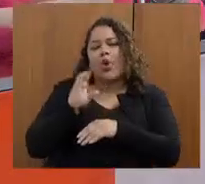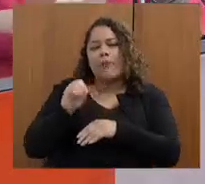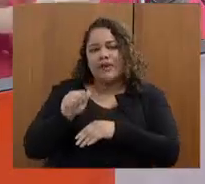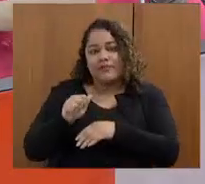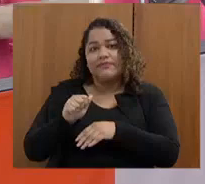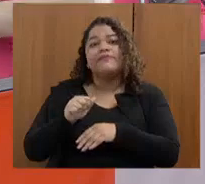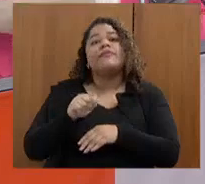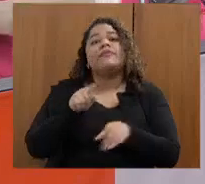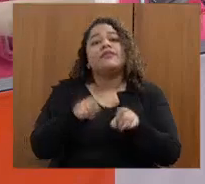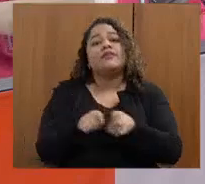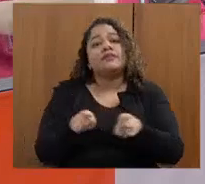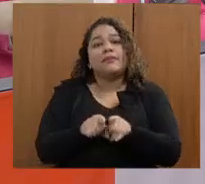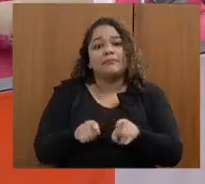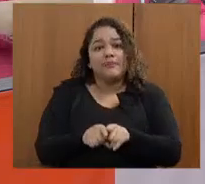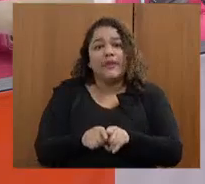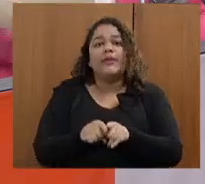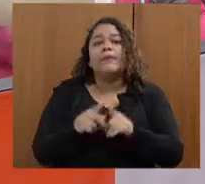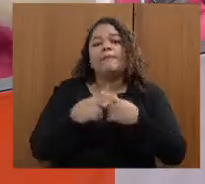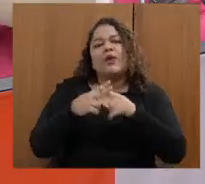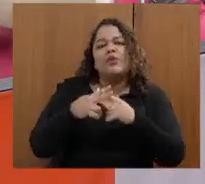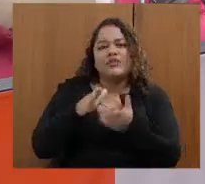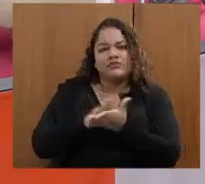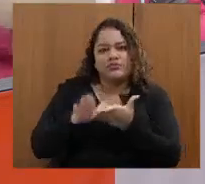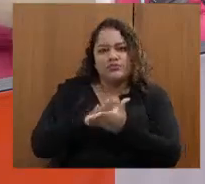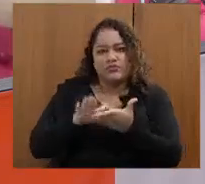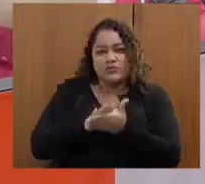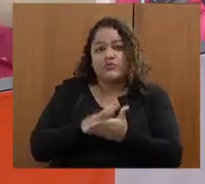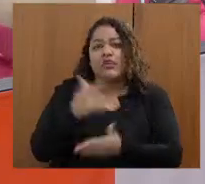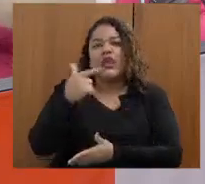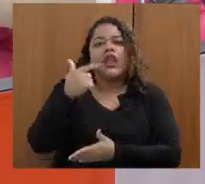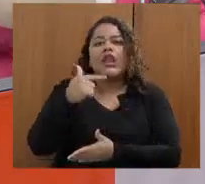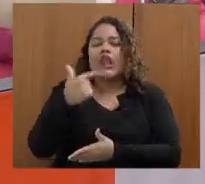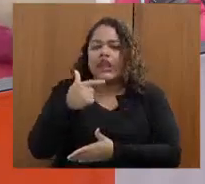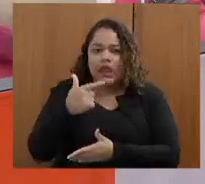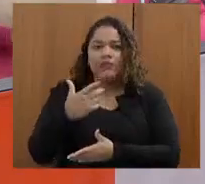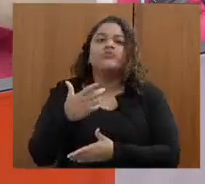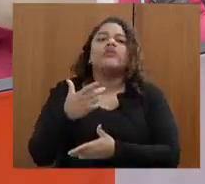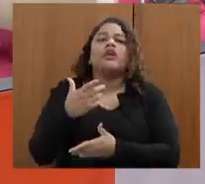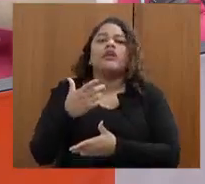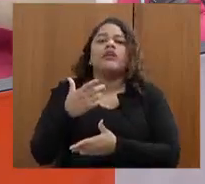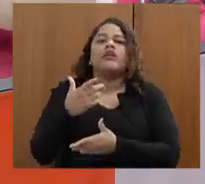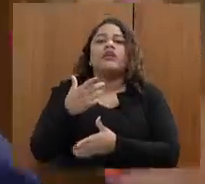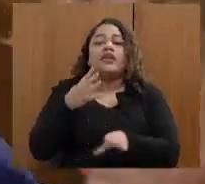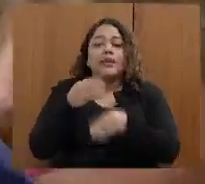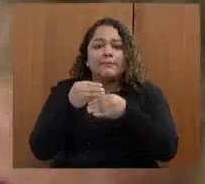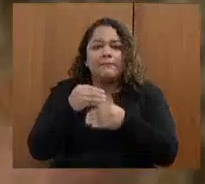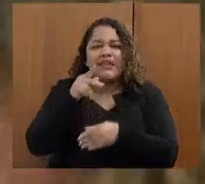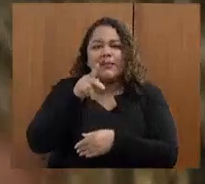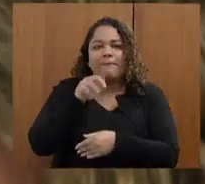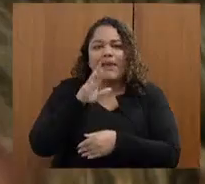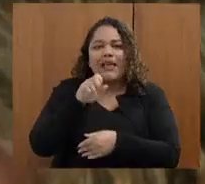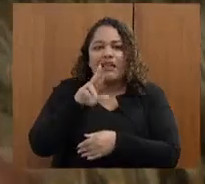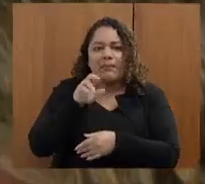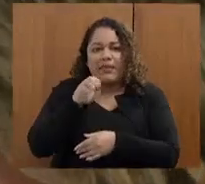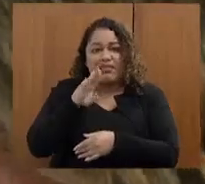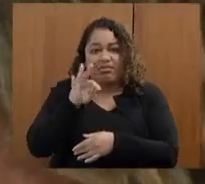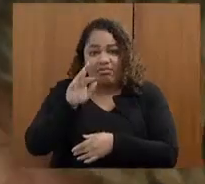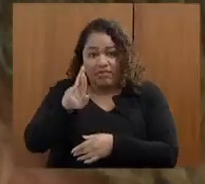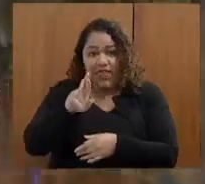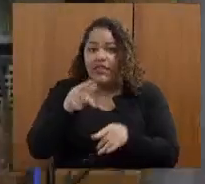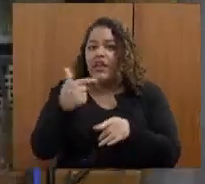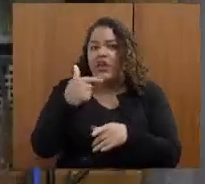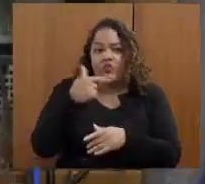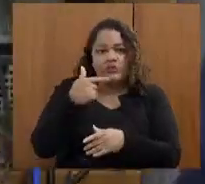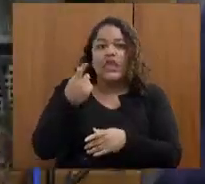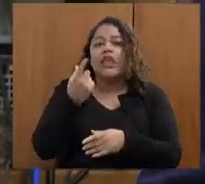manutenção e custeio não há emenda parlamentar e não há recurso oriundo da multa da Vale porque nós vamos pedir